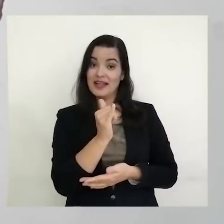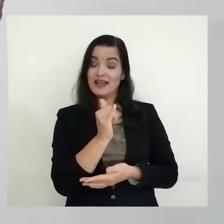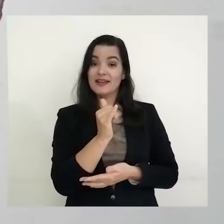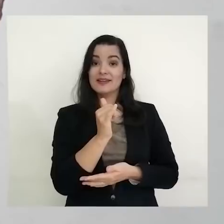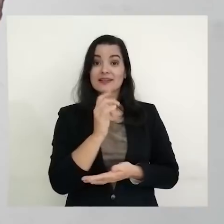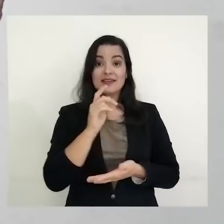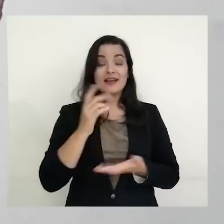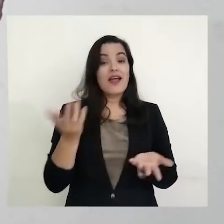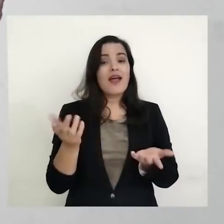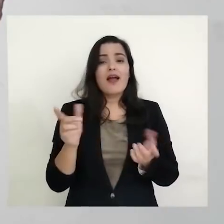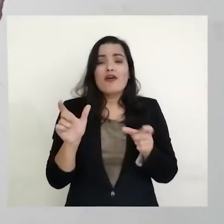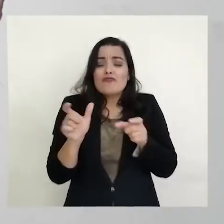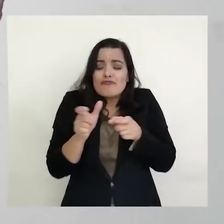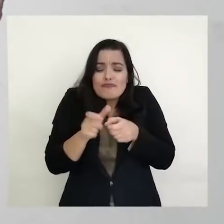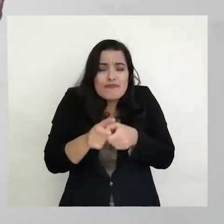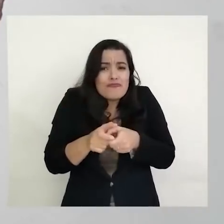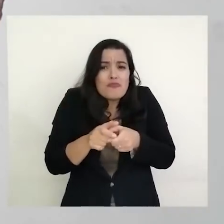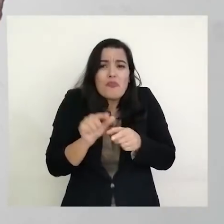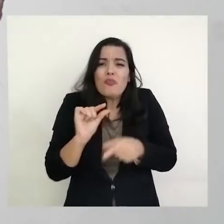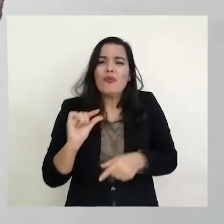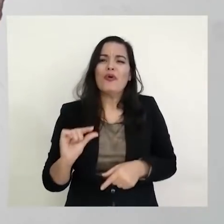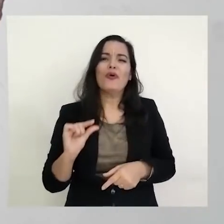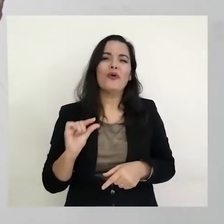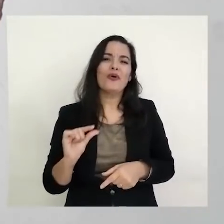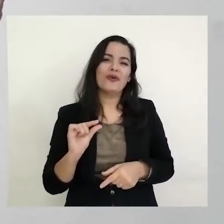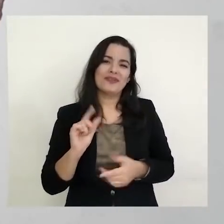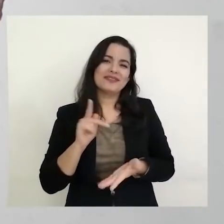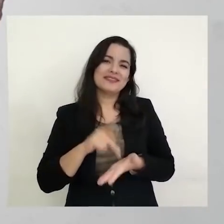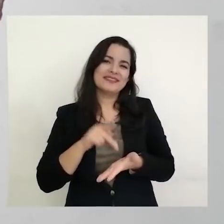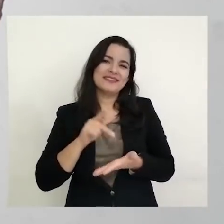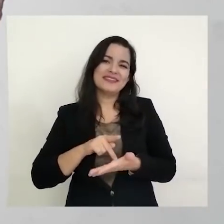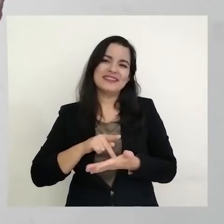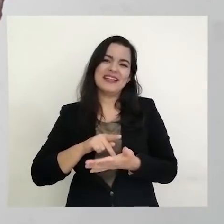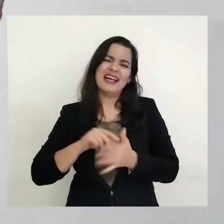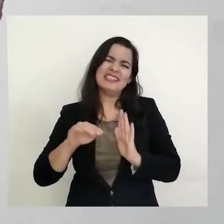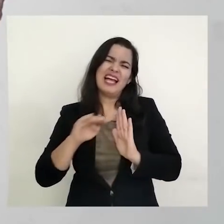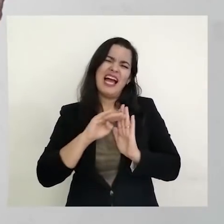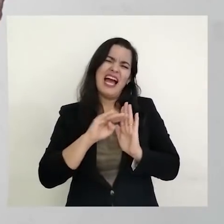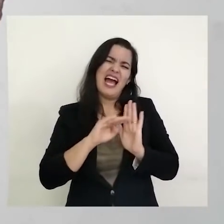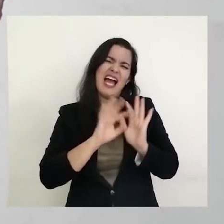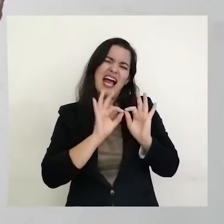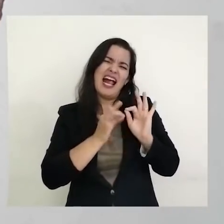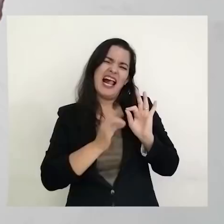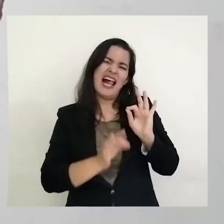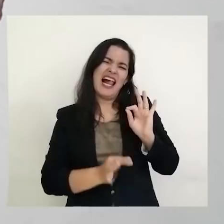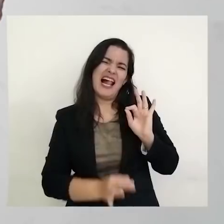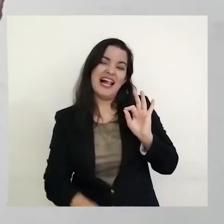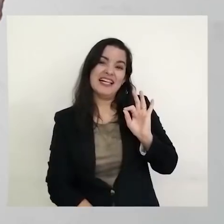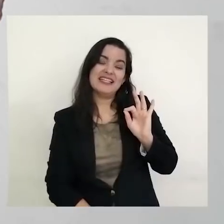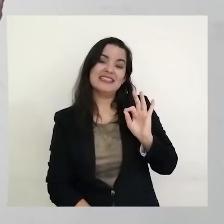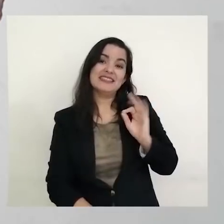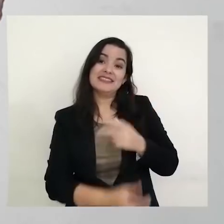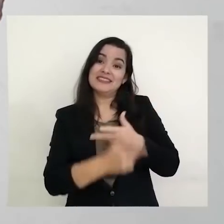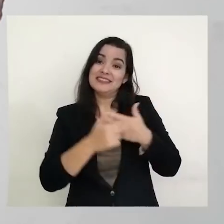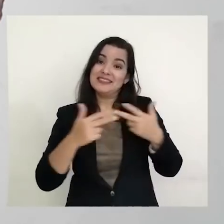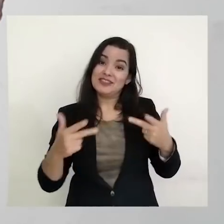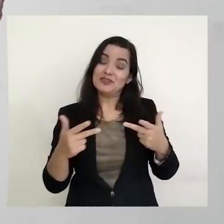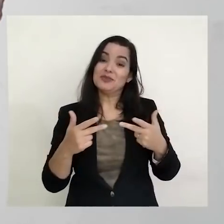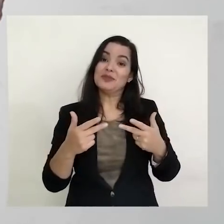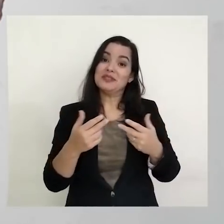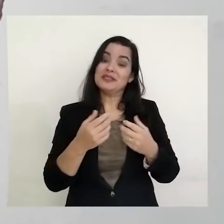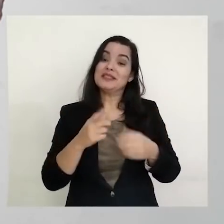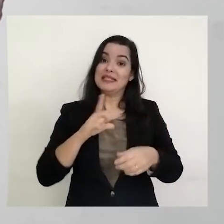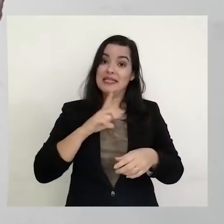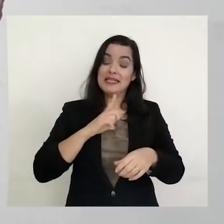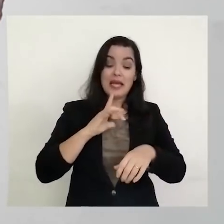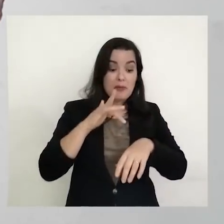um pedacinho muito pequeno da imensa lista que nós temos de bens materiais